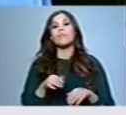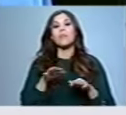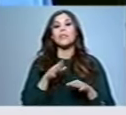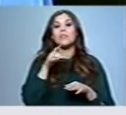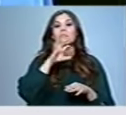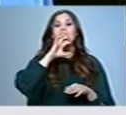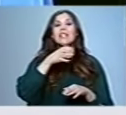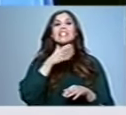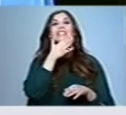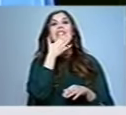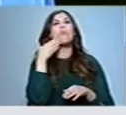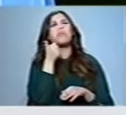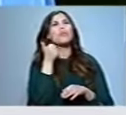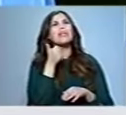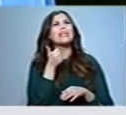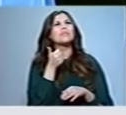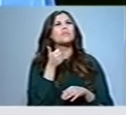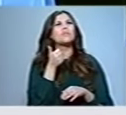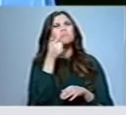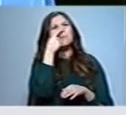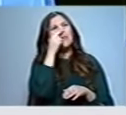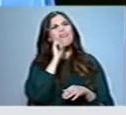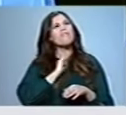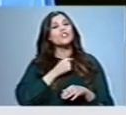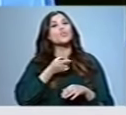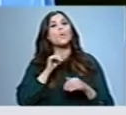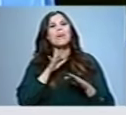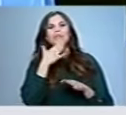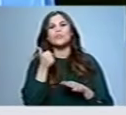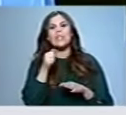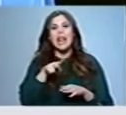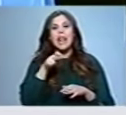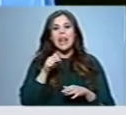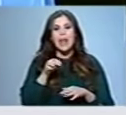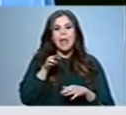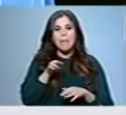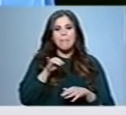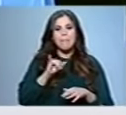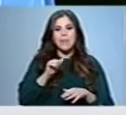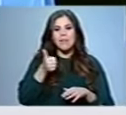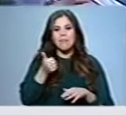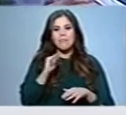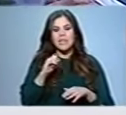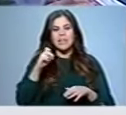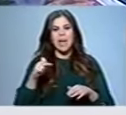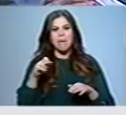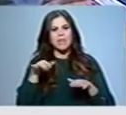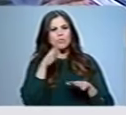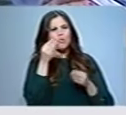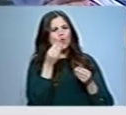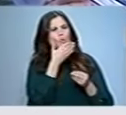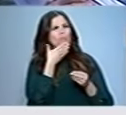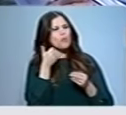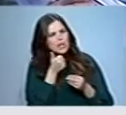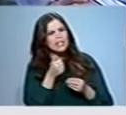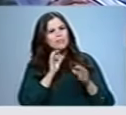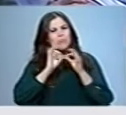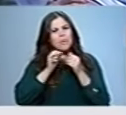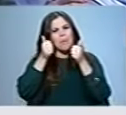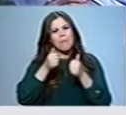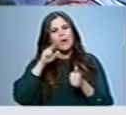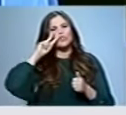bonito, foi a Namíbia. Pá, Namíbia é incrível. Além de ser muito bonito, em termos de beleza natural, também está muito bem preparado para o turismo.